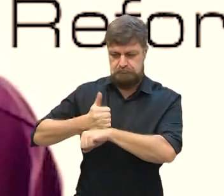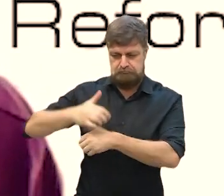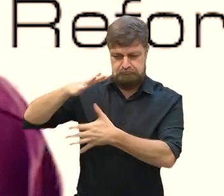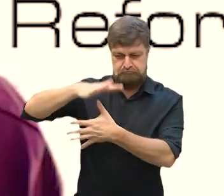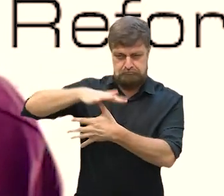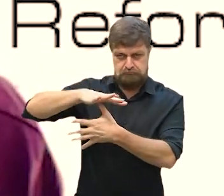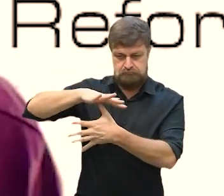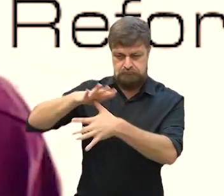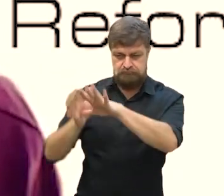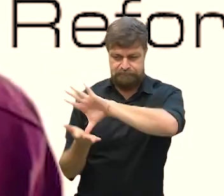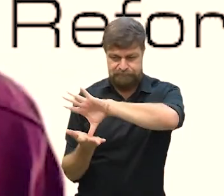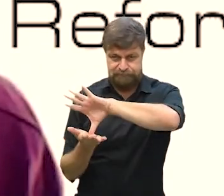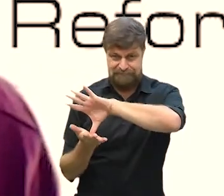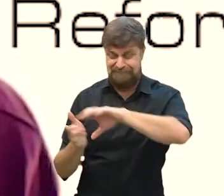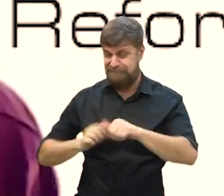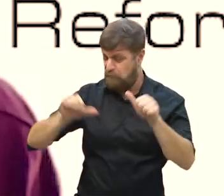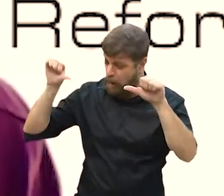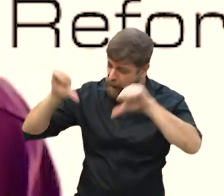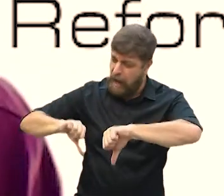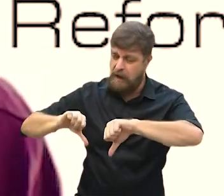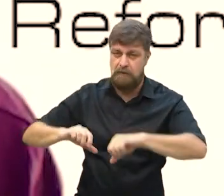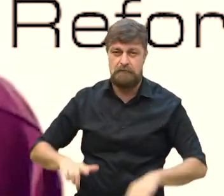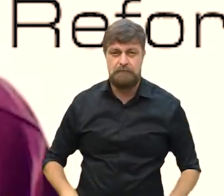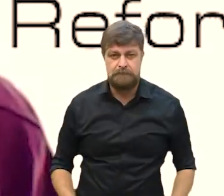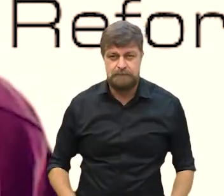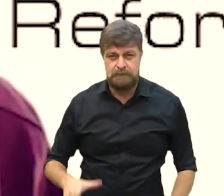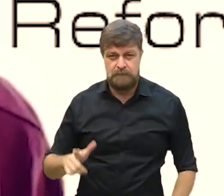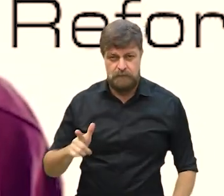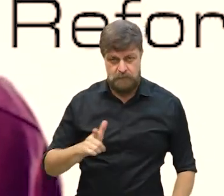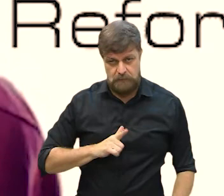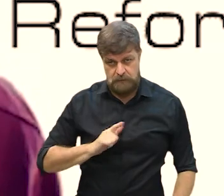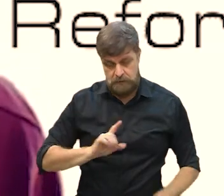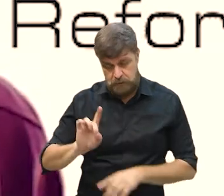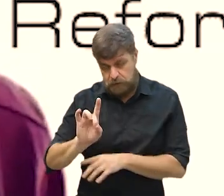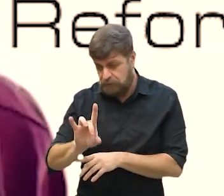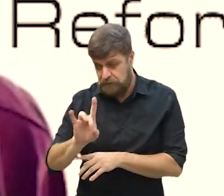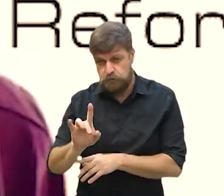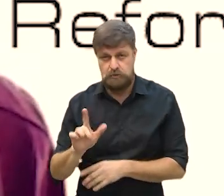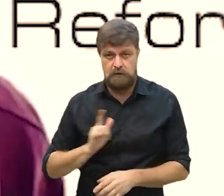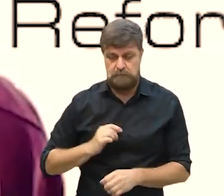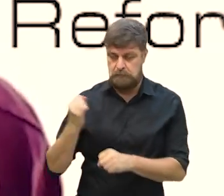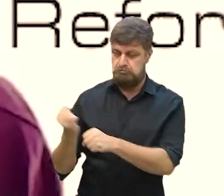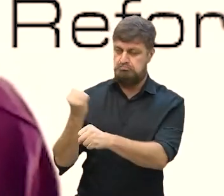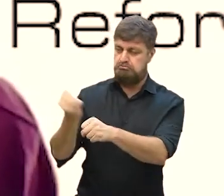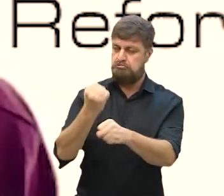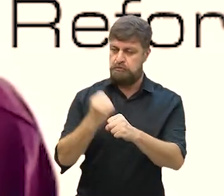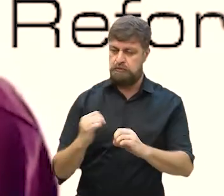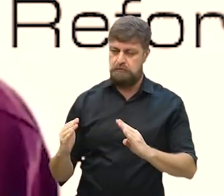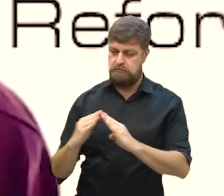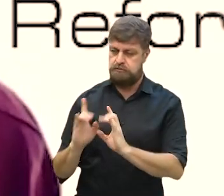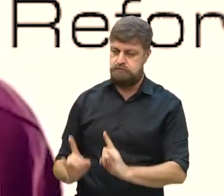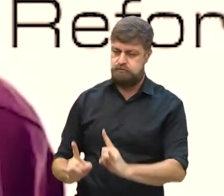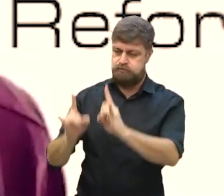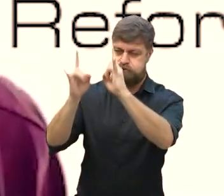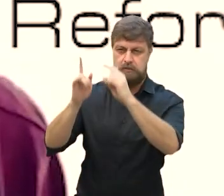profissionalismo, isso já começa mal, entendeu? Porque não é só Porque na construção civil existe